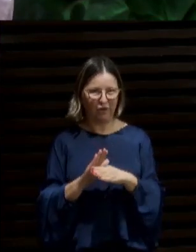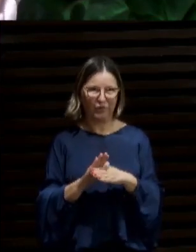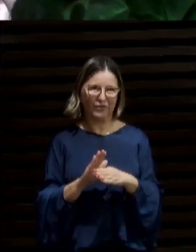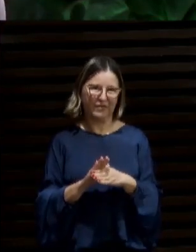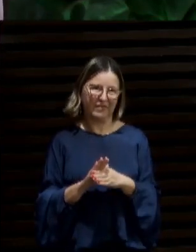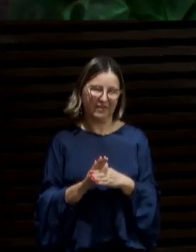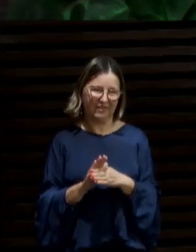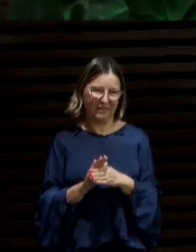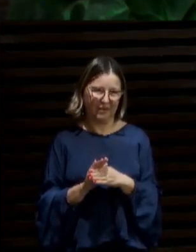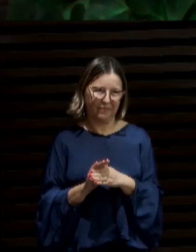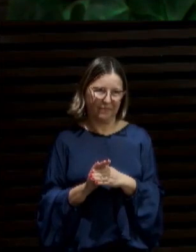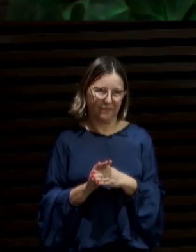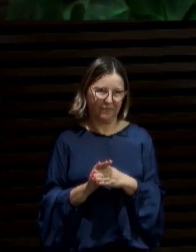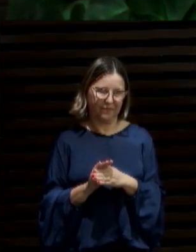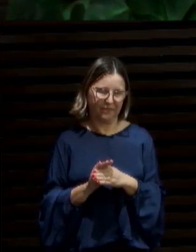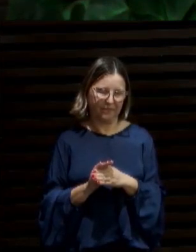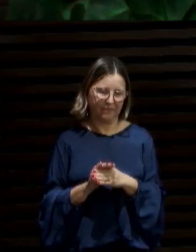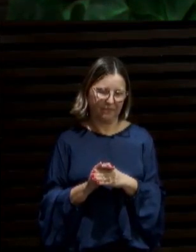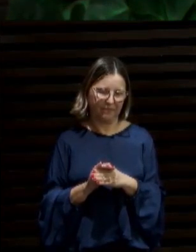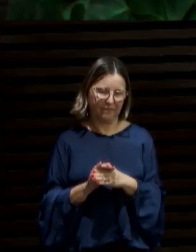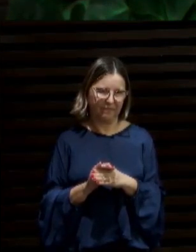aquelas lá